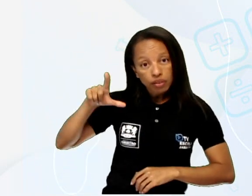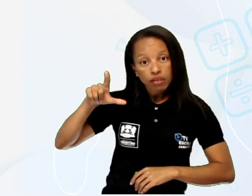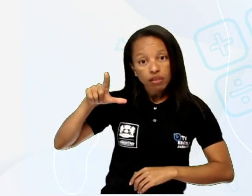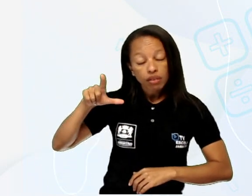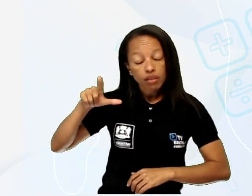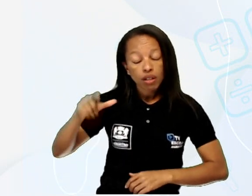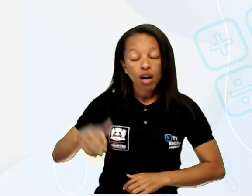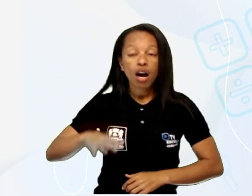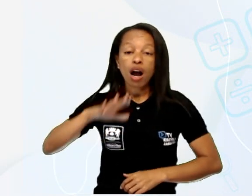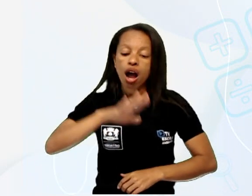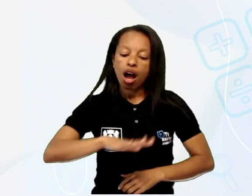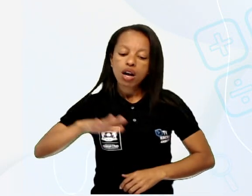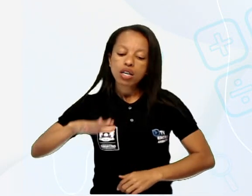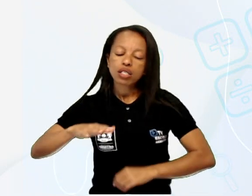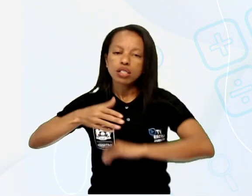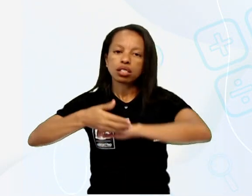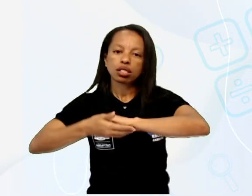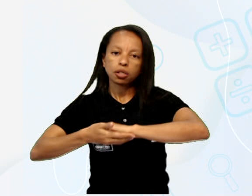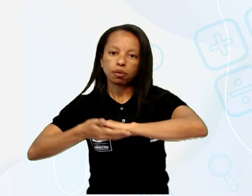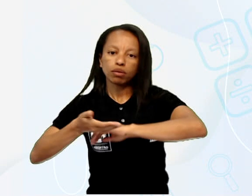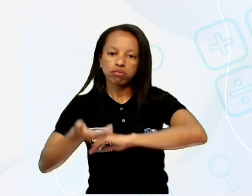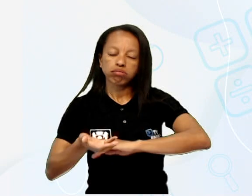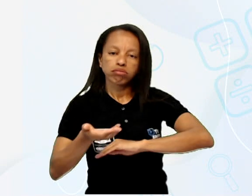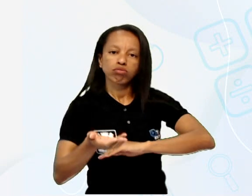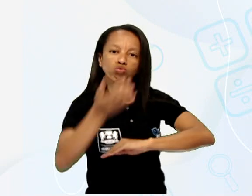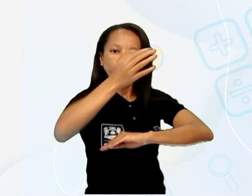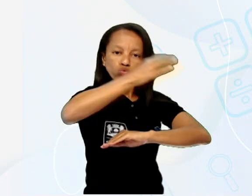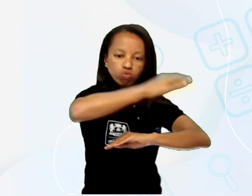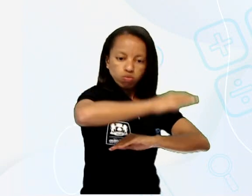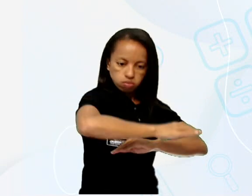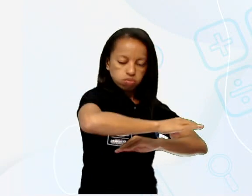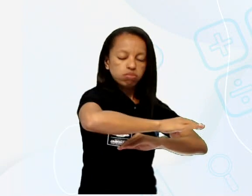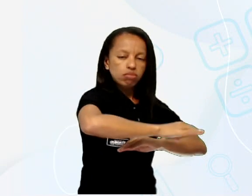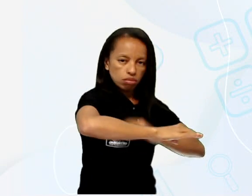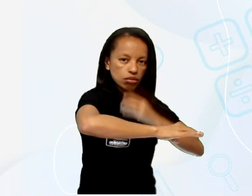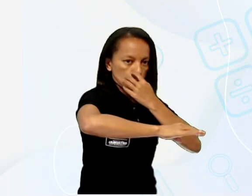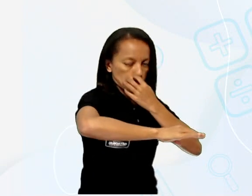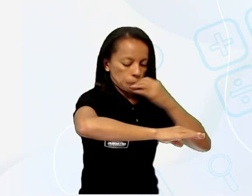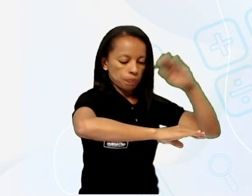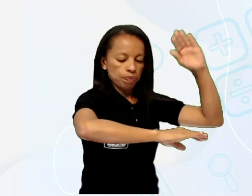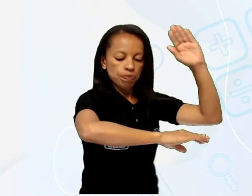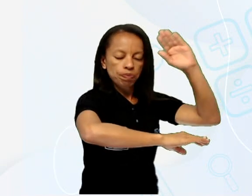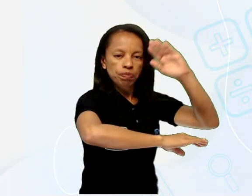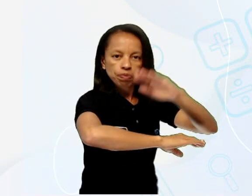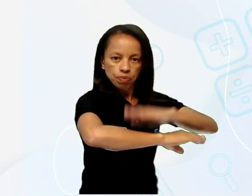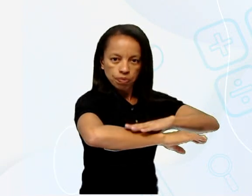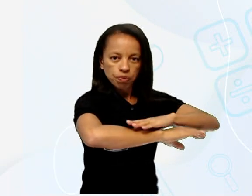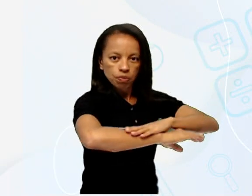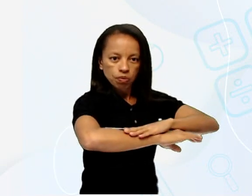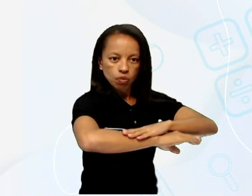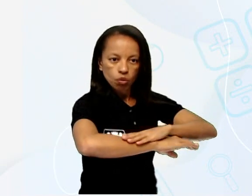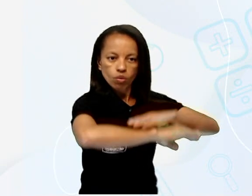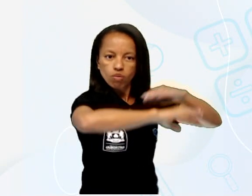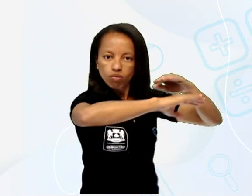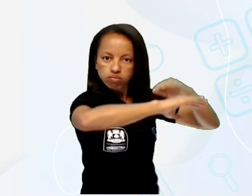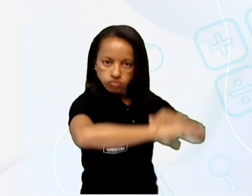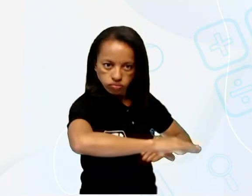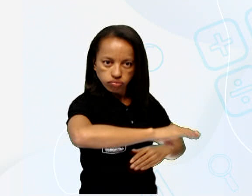pega a criança e vira de bruços. Bota ela numa posição assim, ó, de